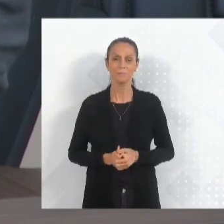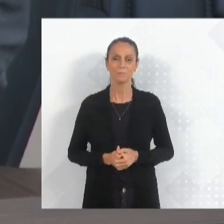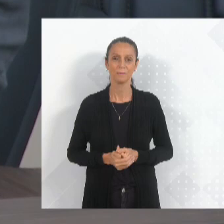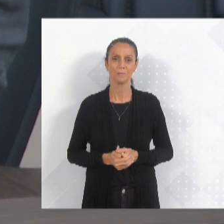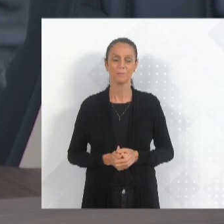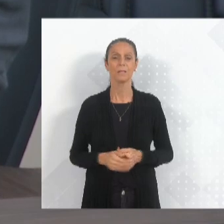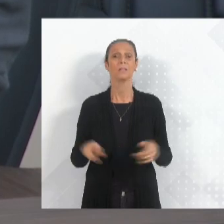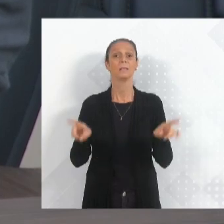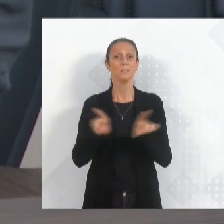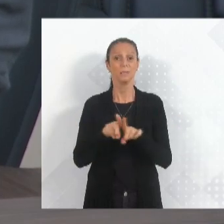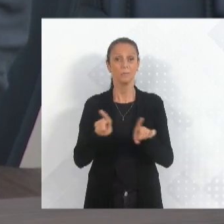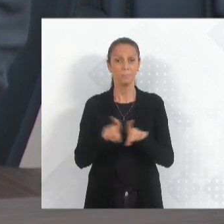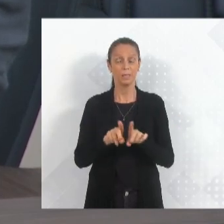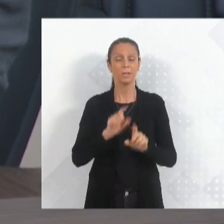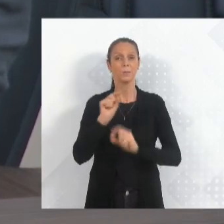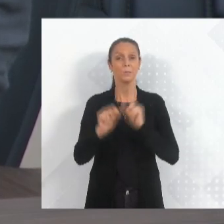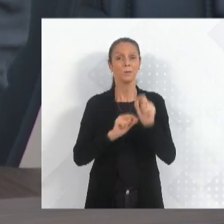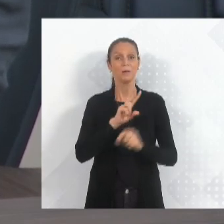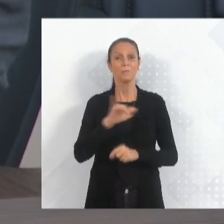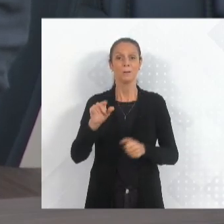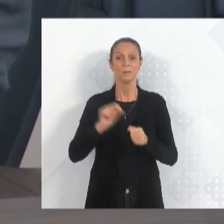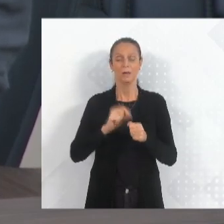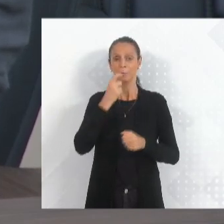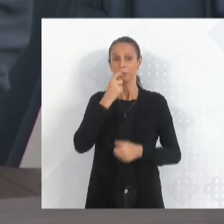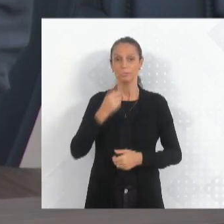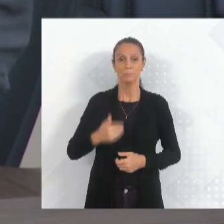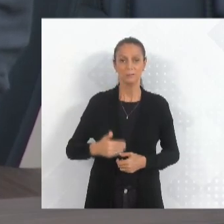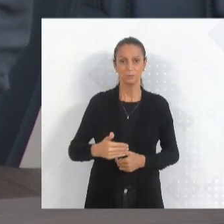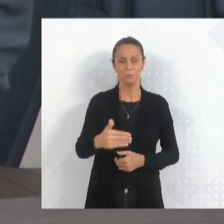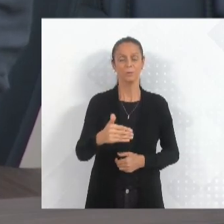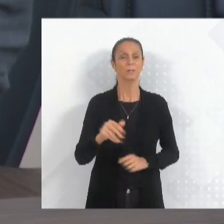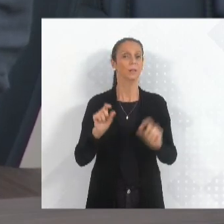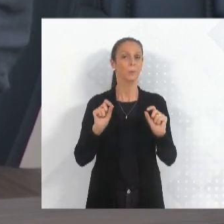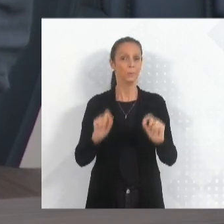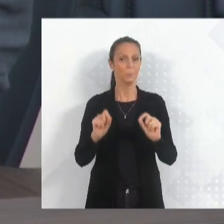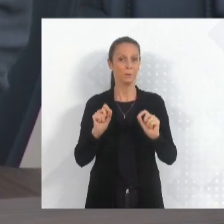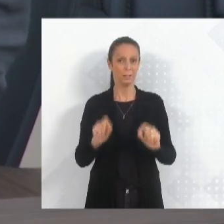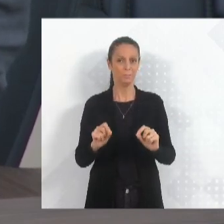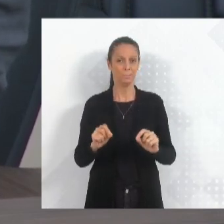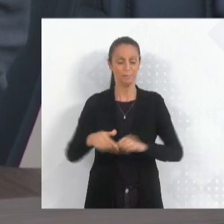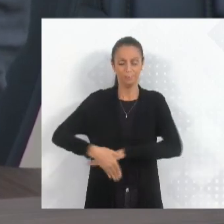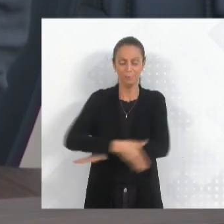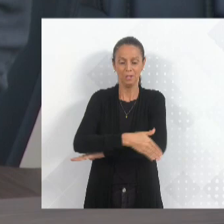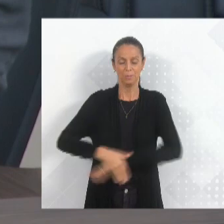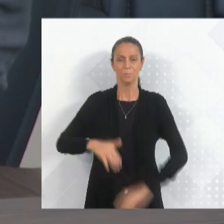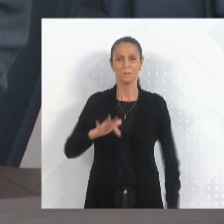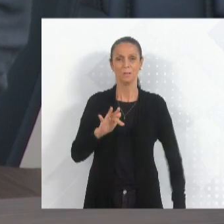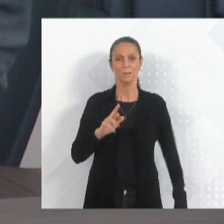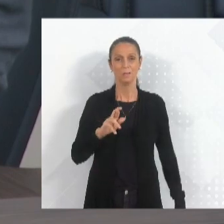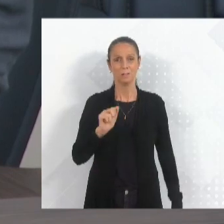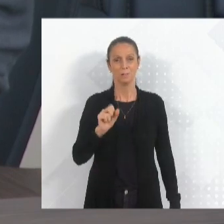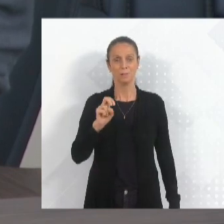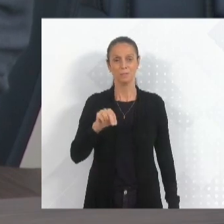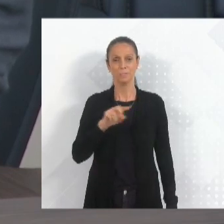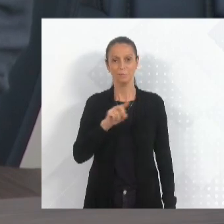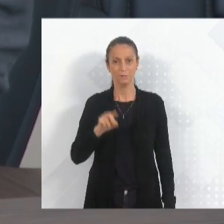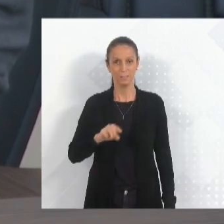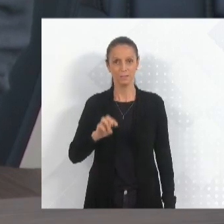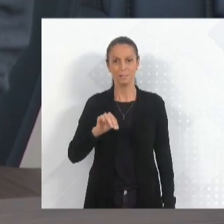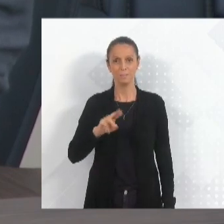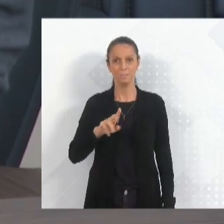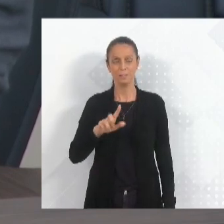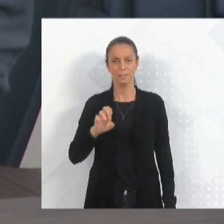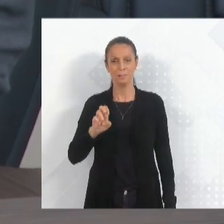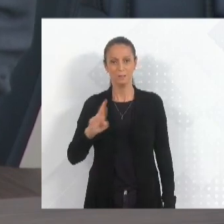Lá também, a gente vai estar fazendo em breve, na rua Franz Miller, um investimento, a troca